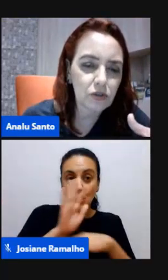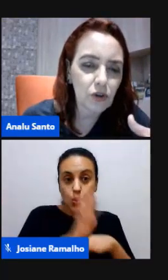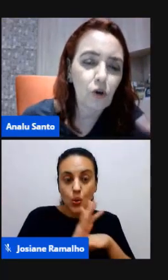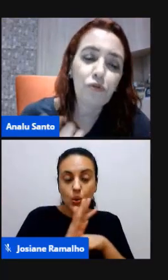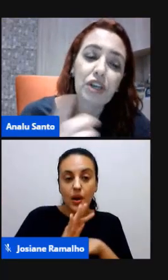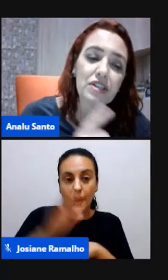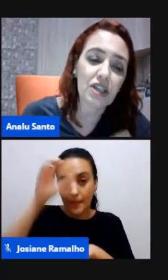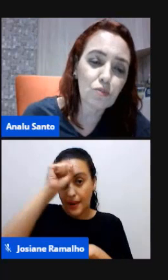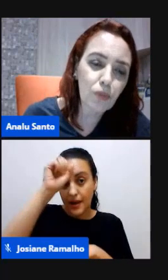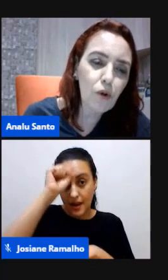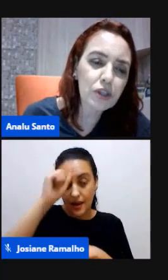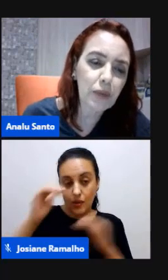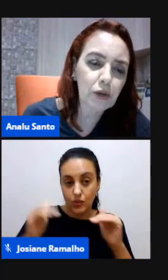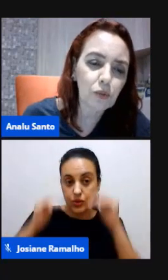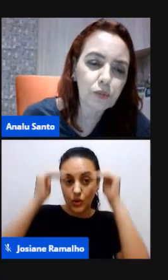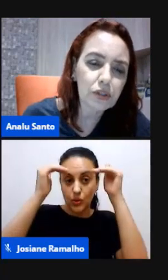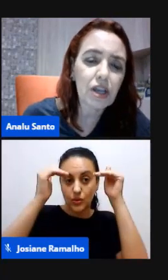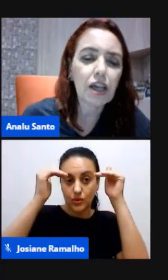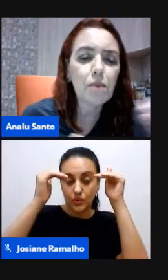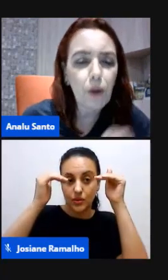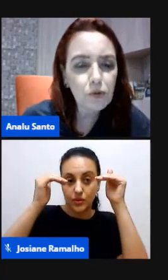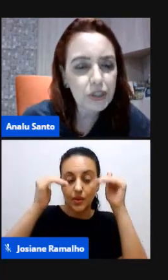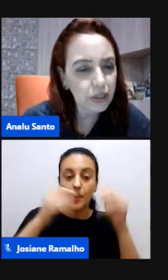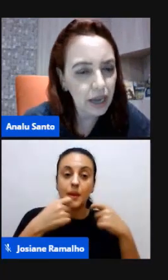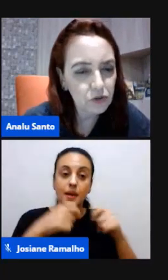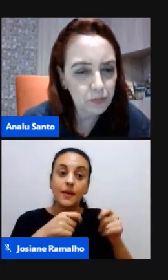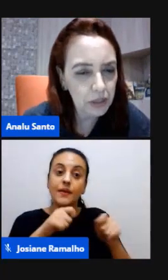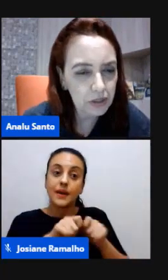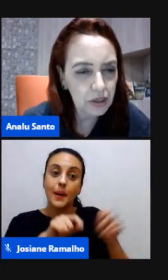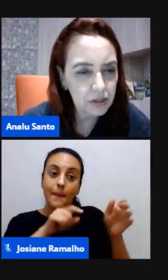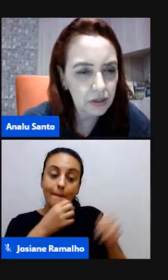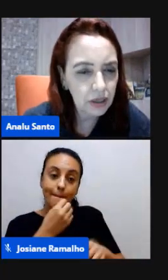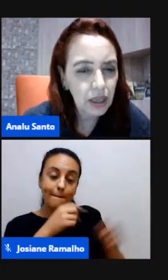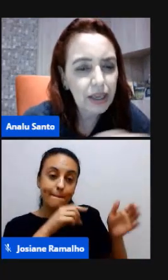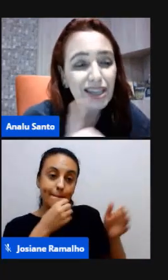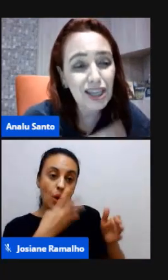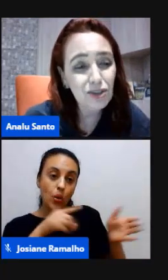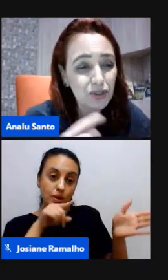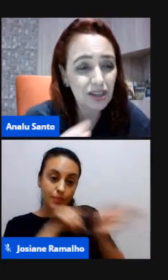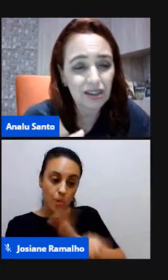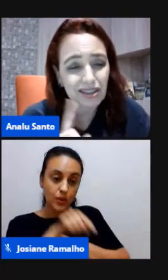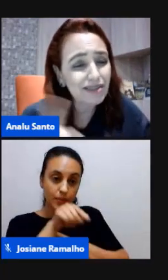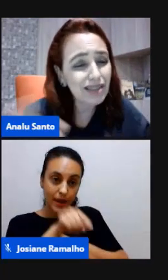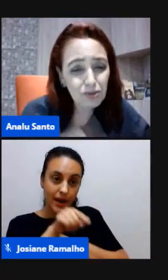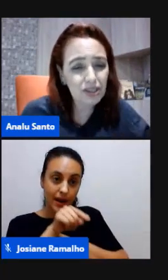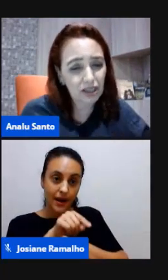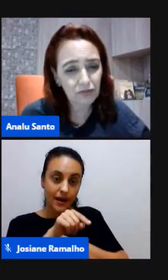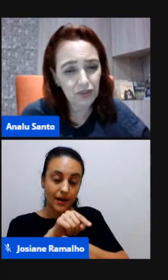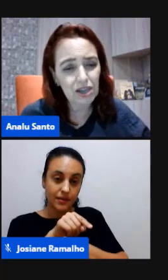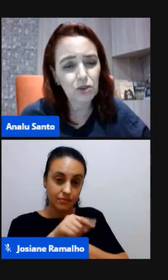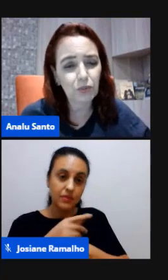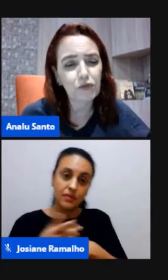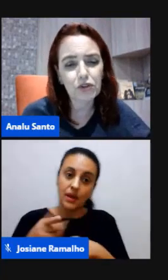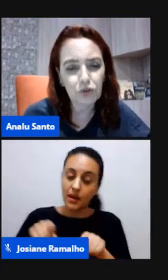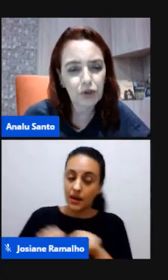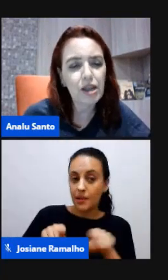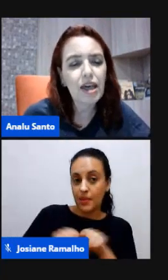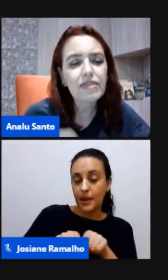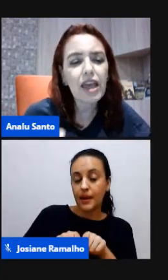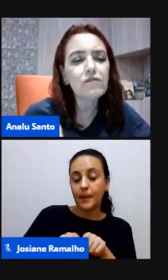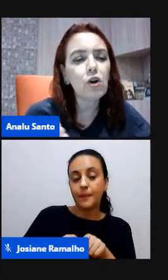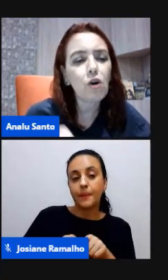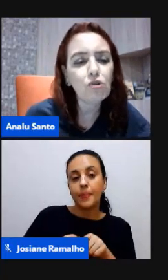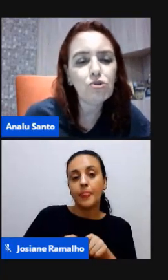fazem isso? Oferecendo boas perguntas e bons cenários de pesquisa, né? E isso não significa que o